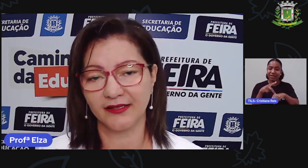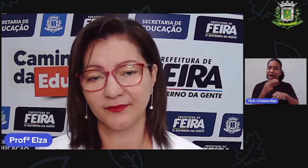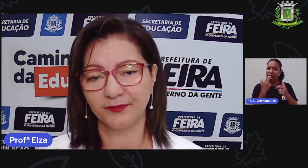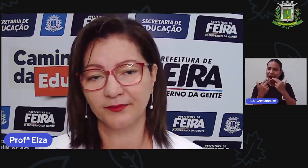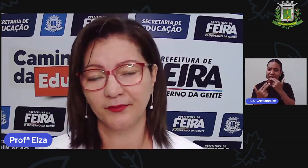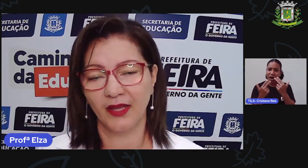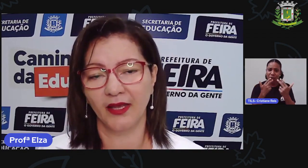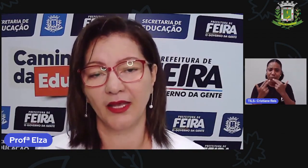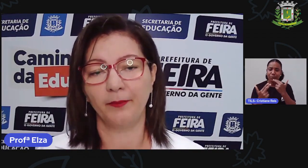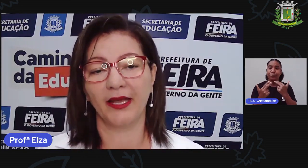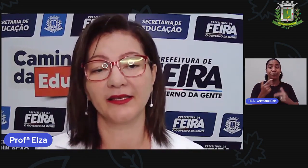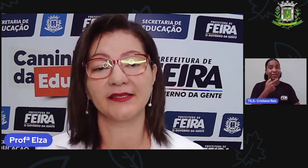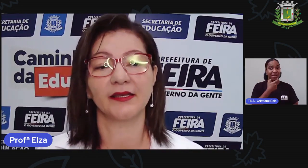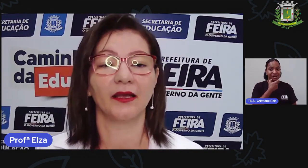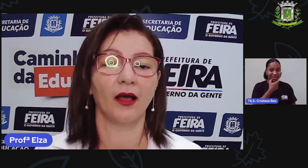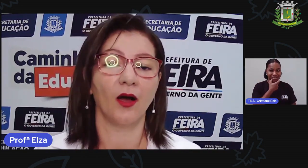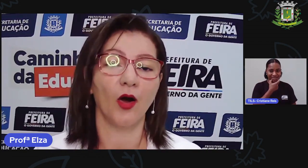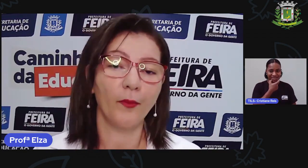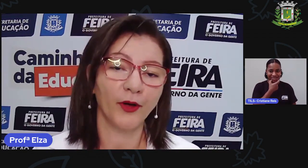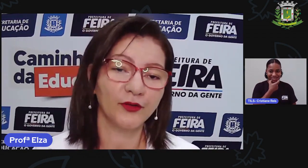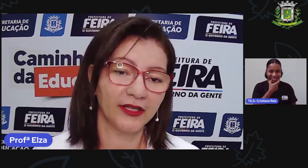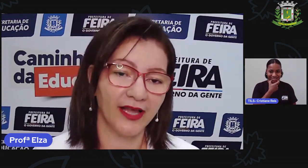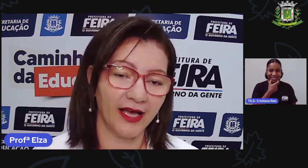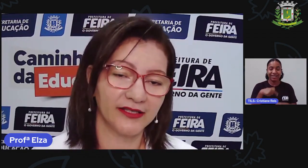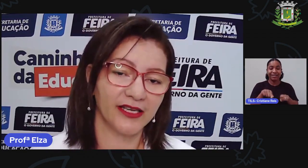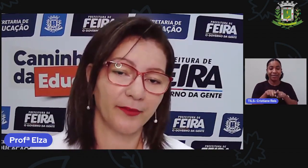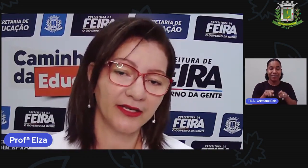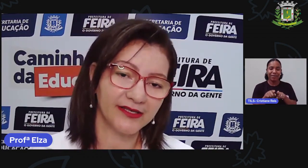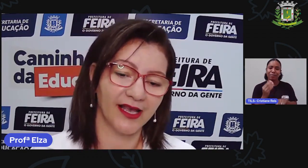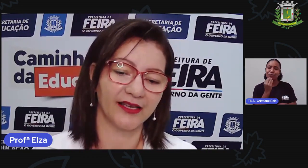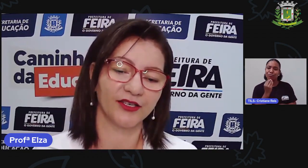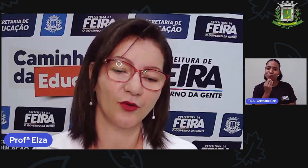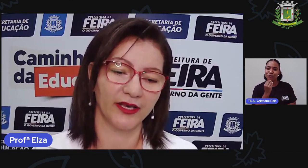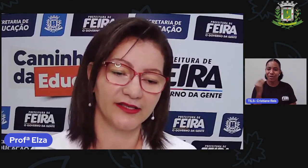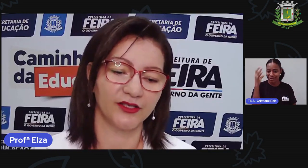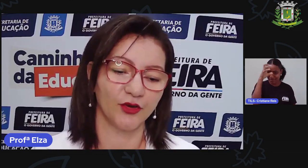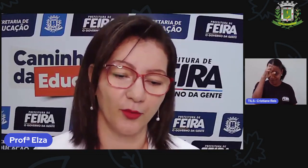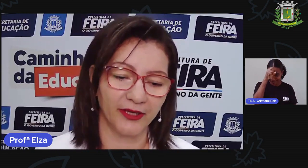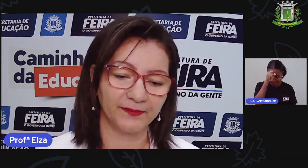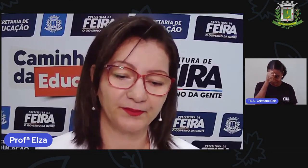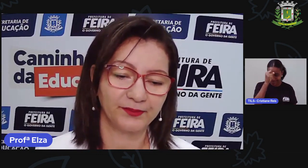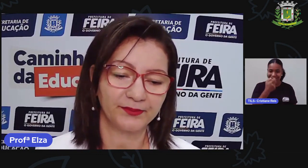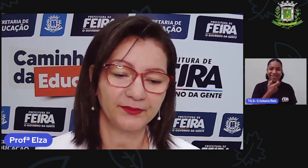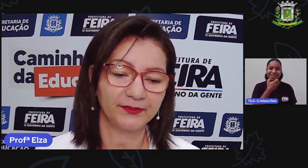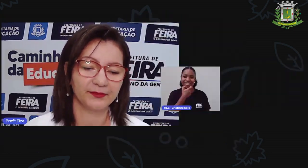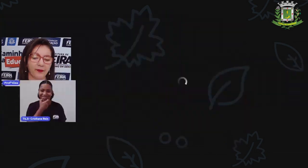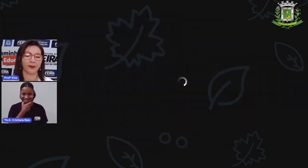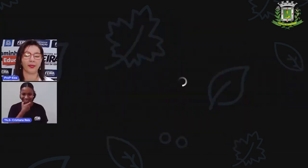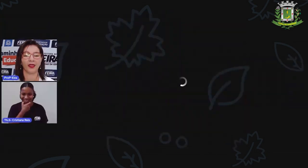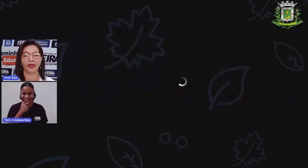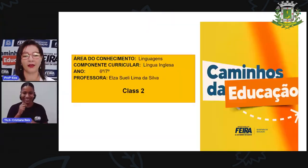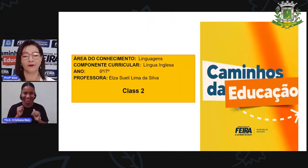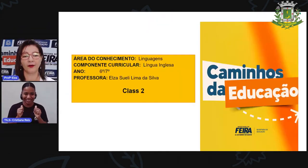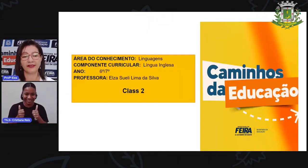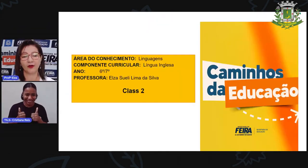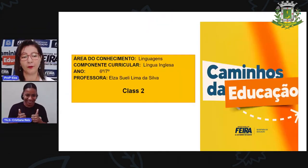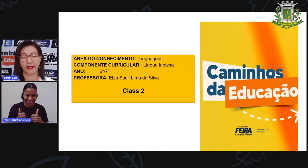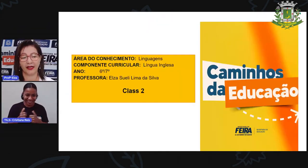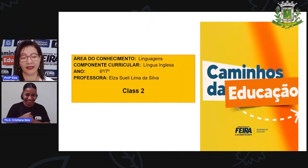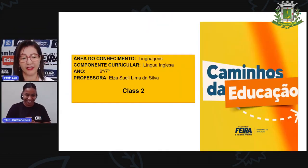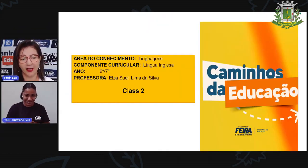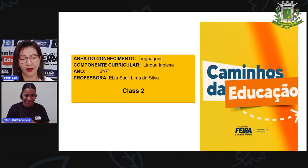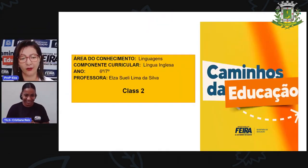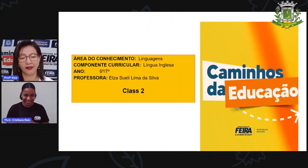língua inglesa e pelas oportunidades de aprendizagem com esse idioma. Vamos